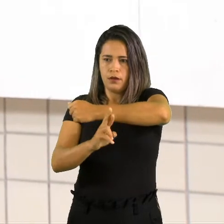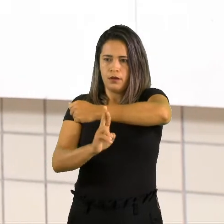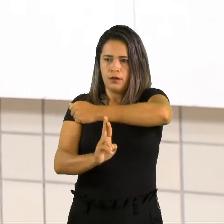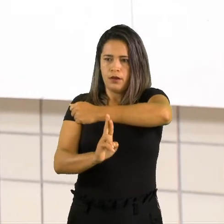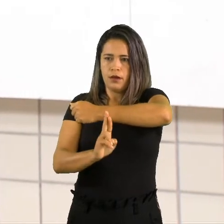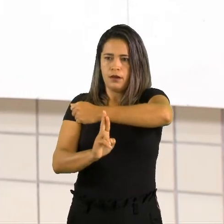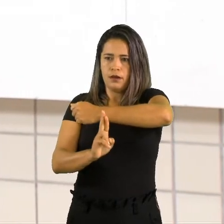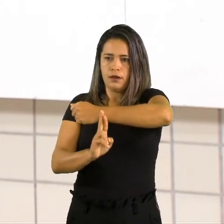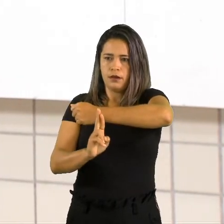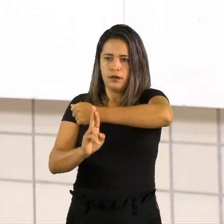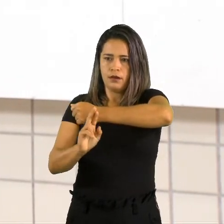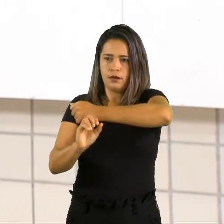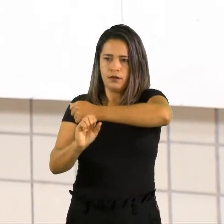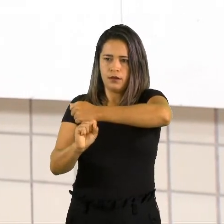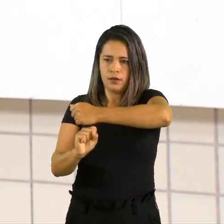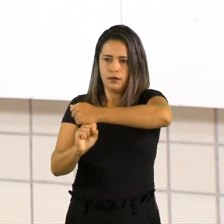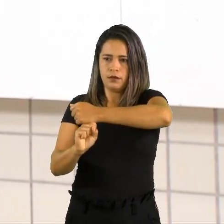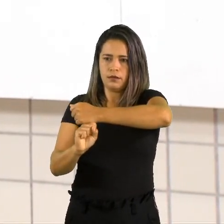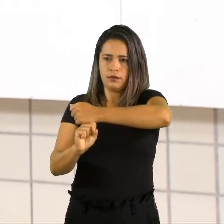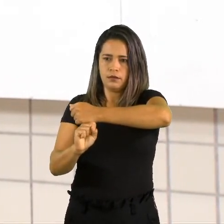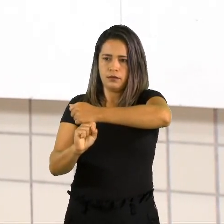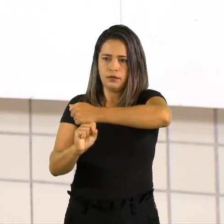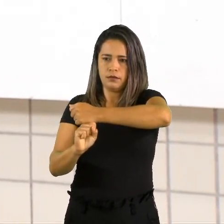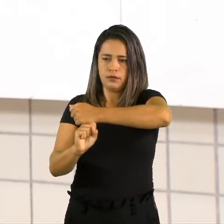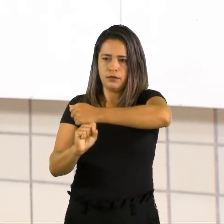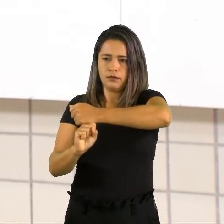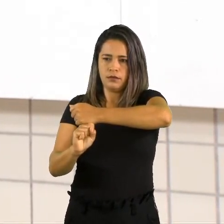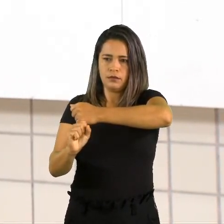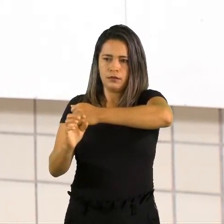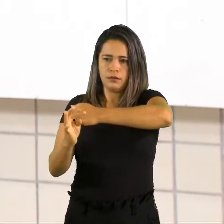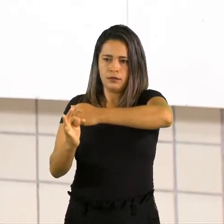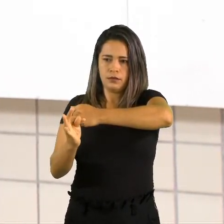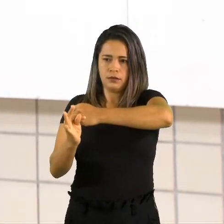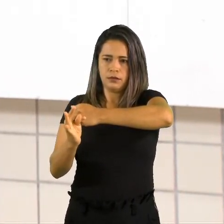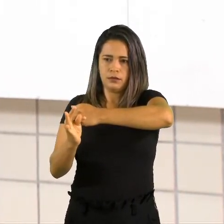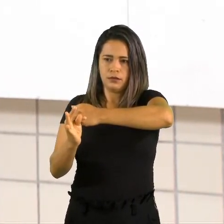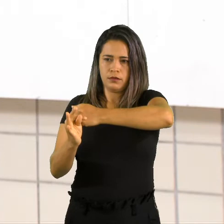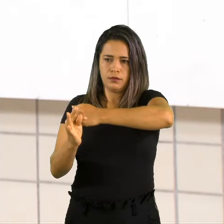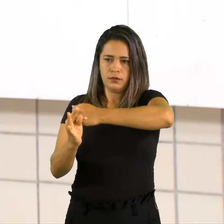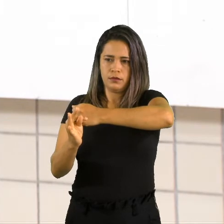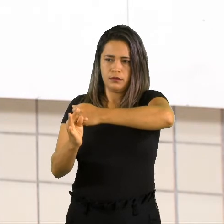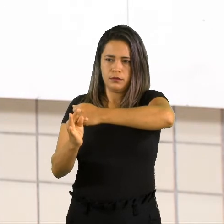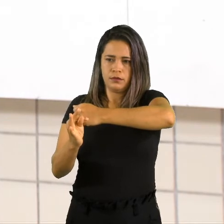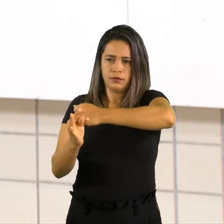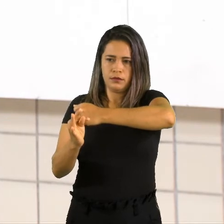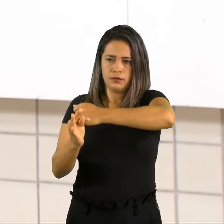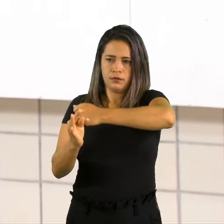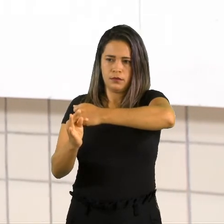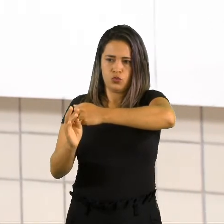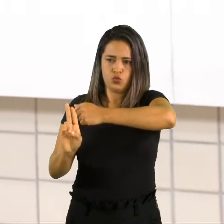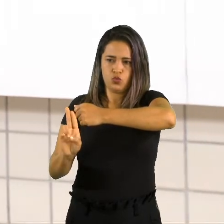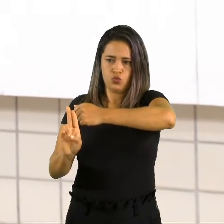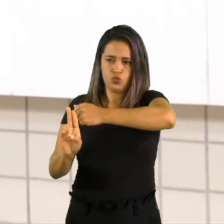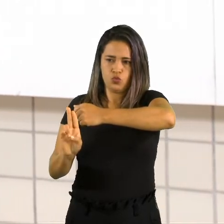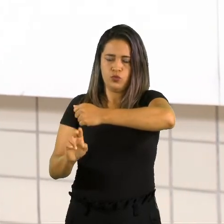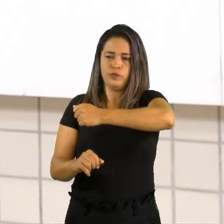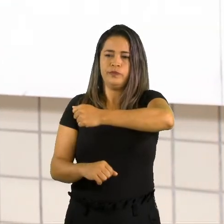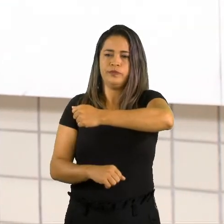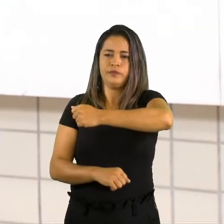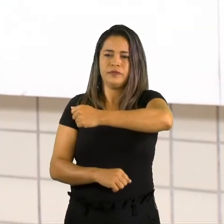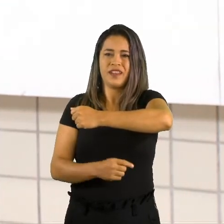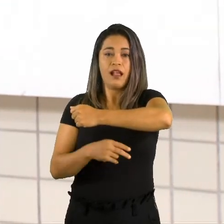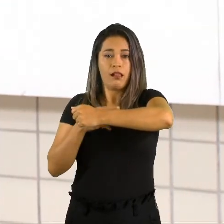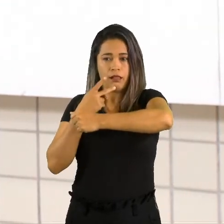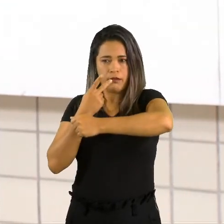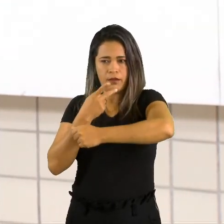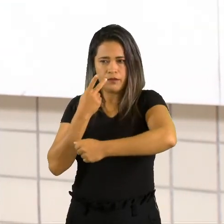o ponto S, o ponto T e o último lá é o ponto U. Ele está falando